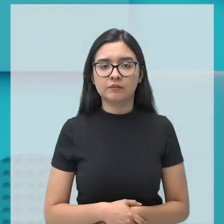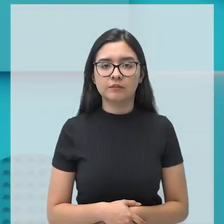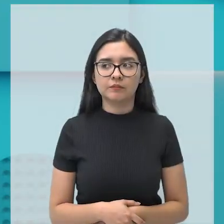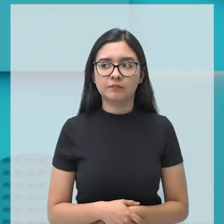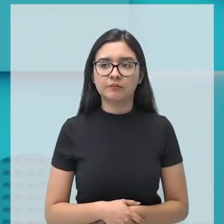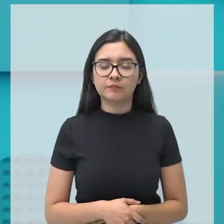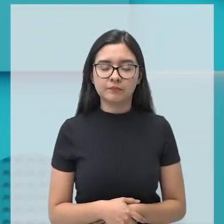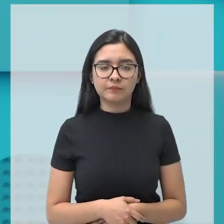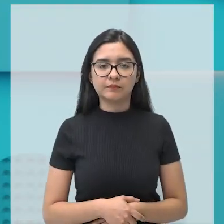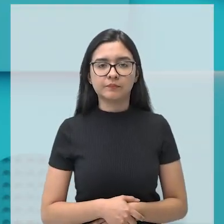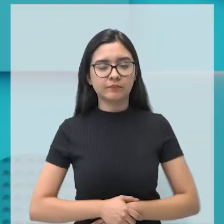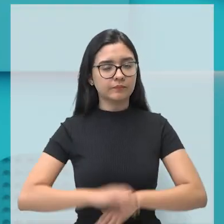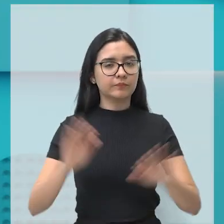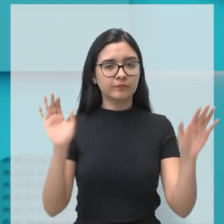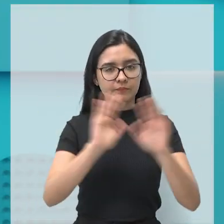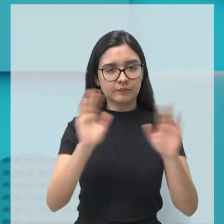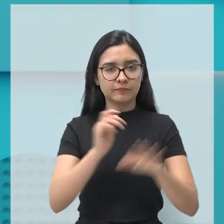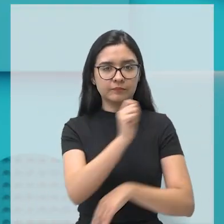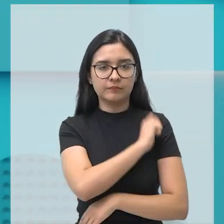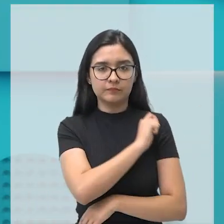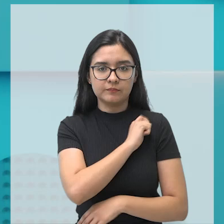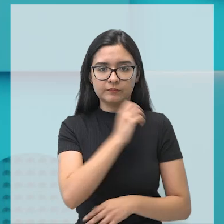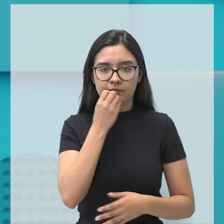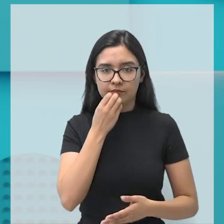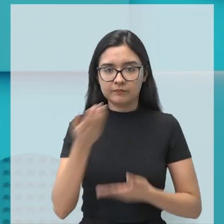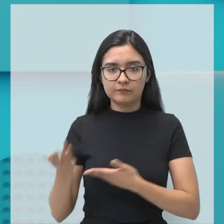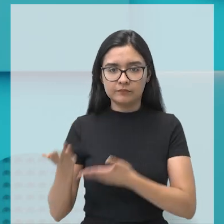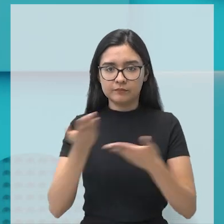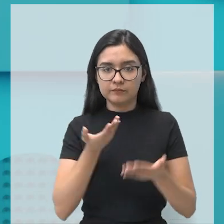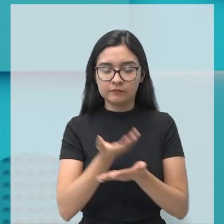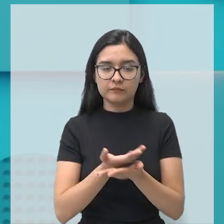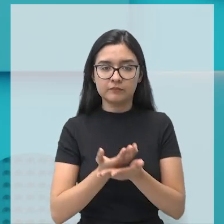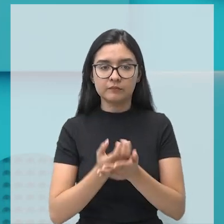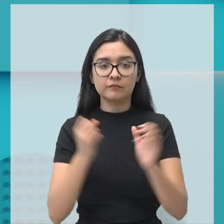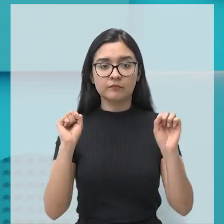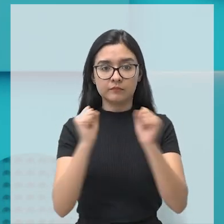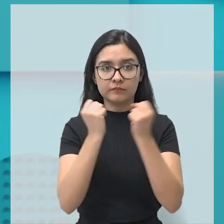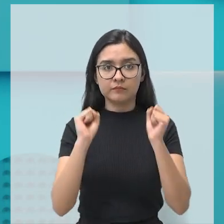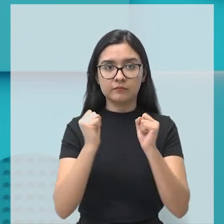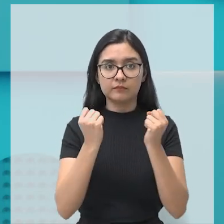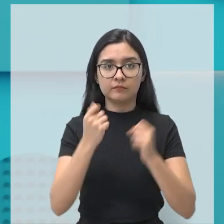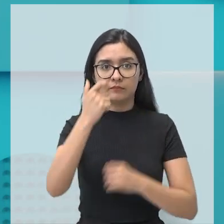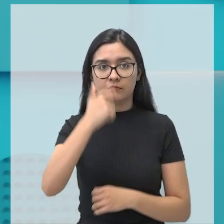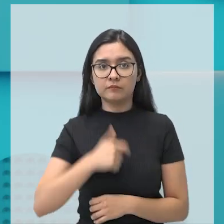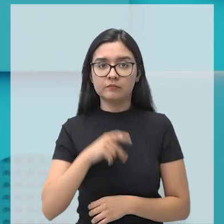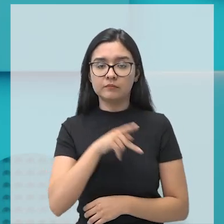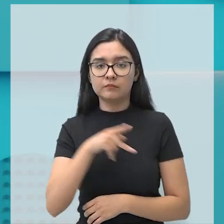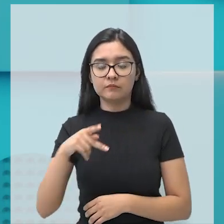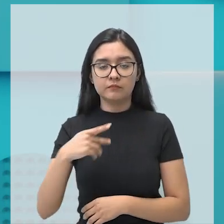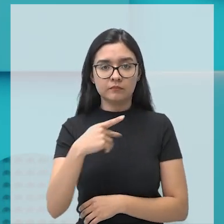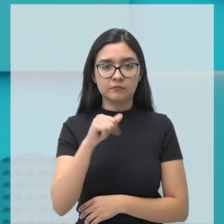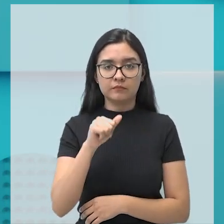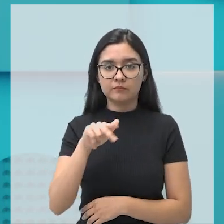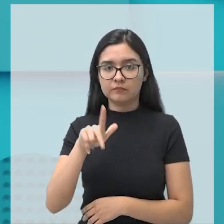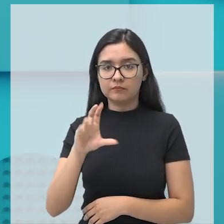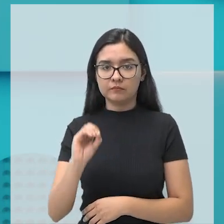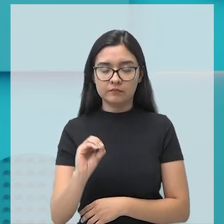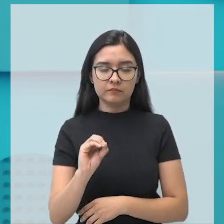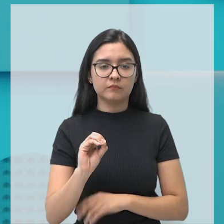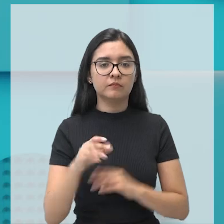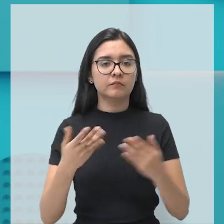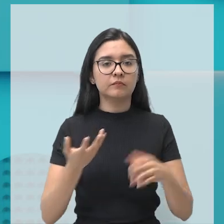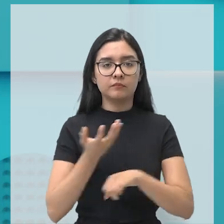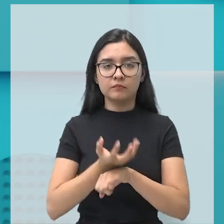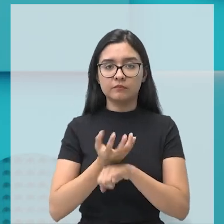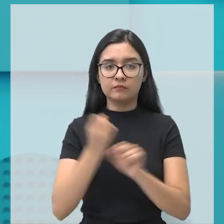Olá, caríssimos alunos, sejam bem-vindos à nossa aula de Educação Física. Eu sou o professor Paulo Ricardo, seu professor de Educação Física,